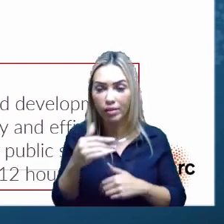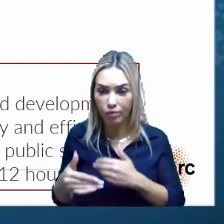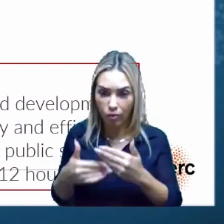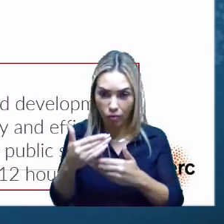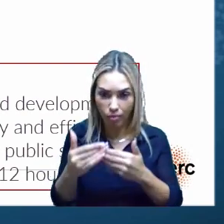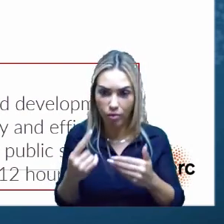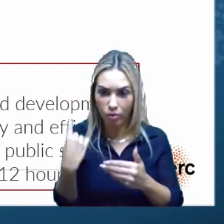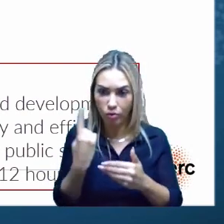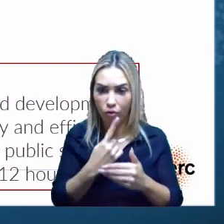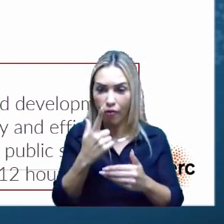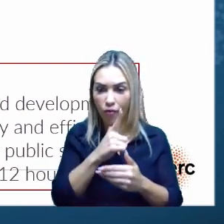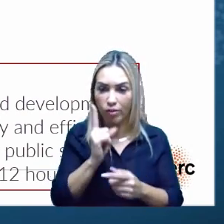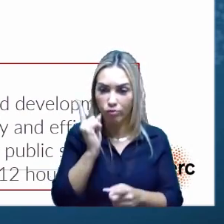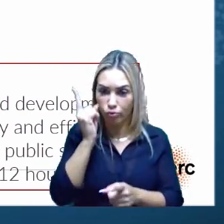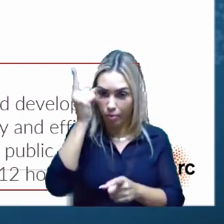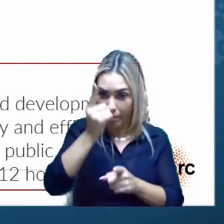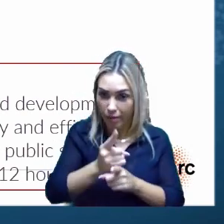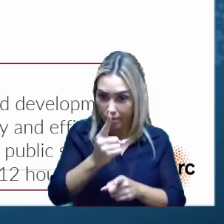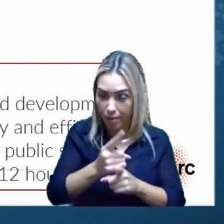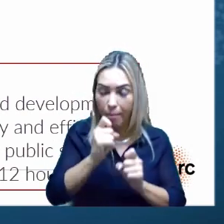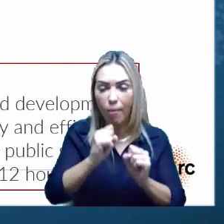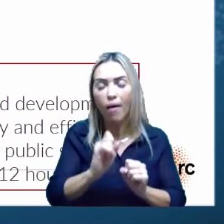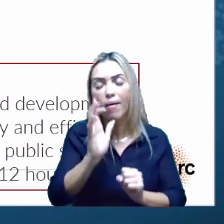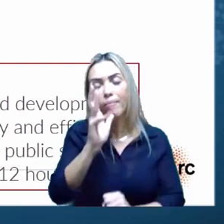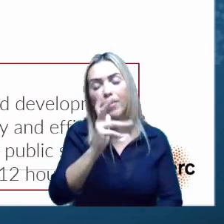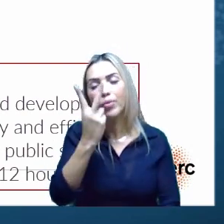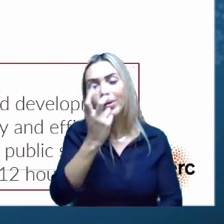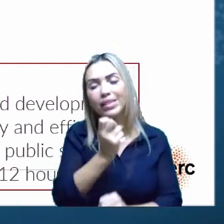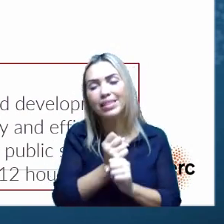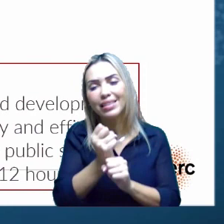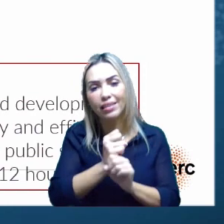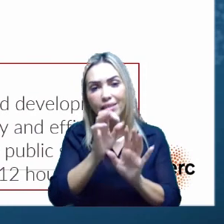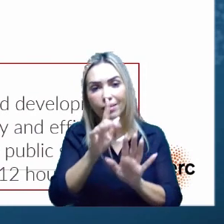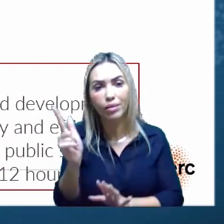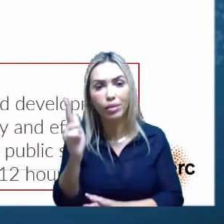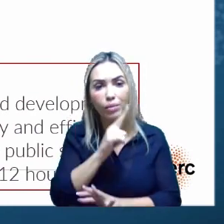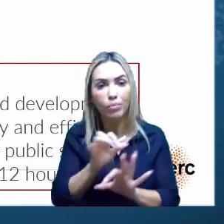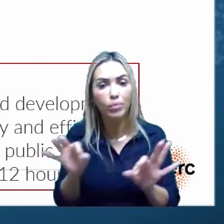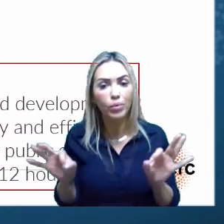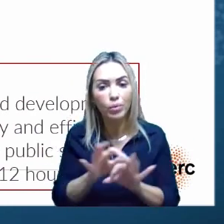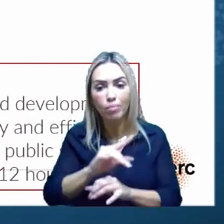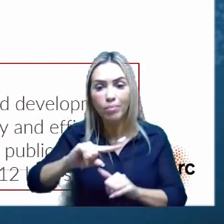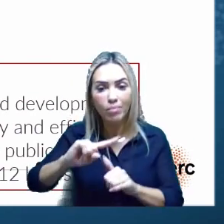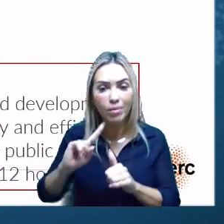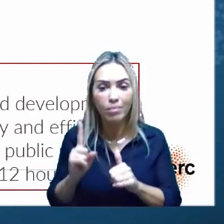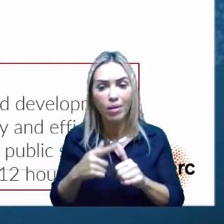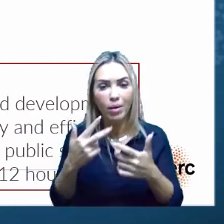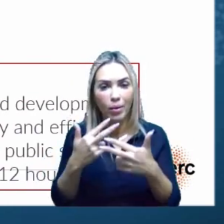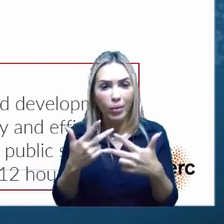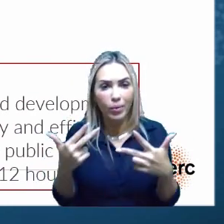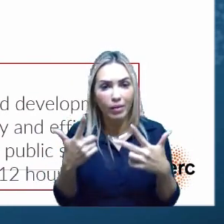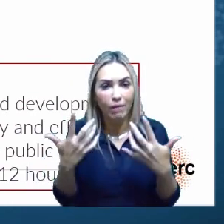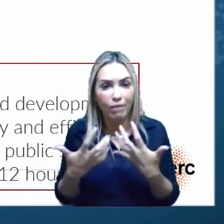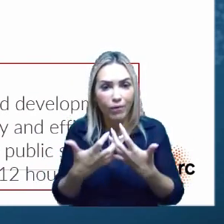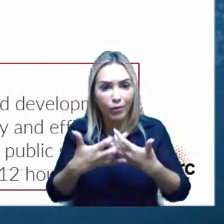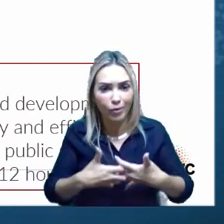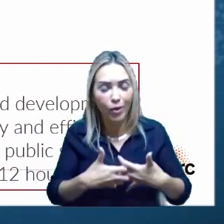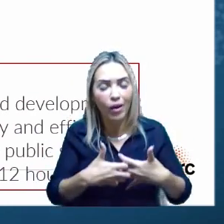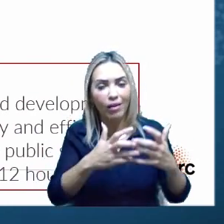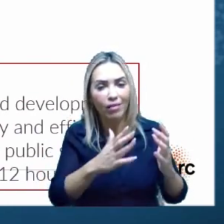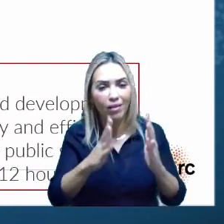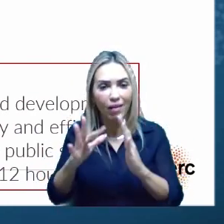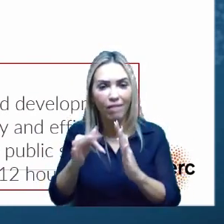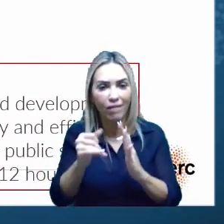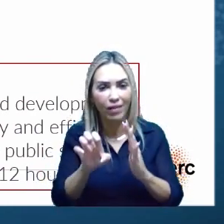a descoberta, e pode levar 2 anos, mas assim que você tiver a primeira coisa que funcione, nós passamos para a fase